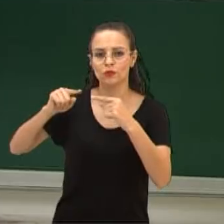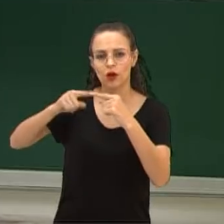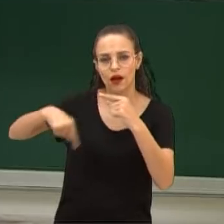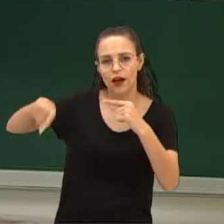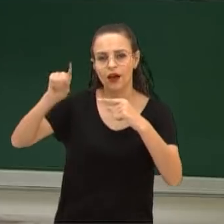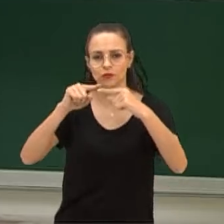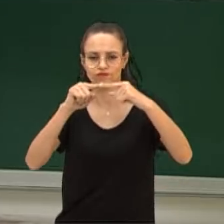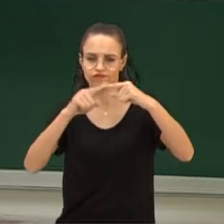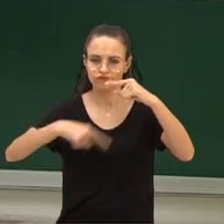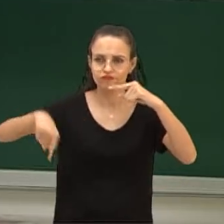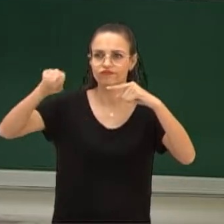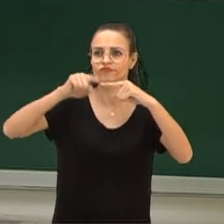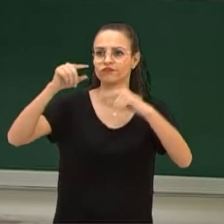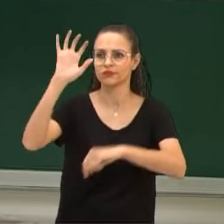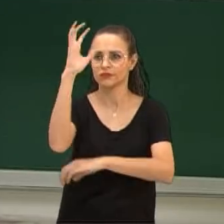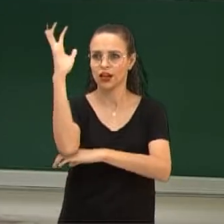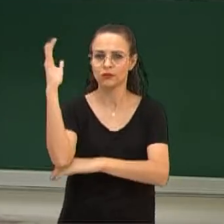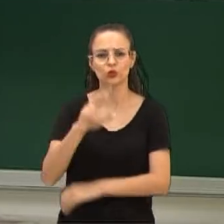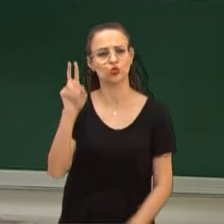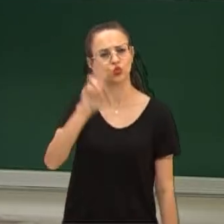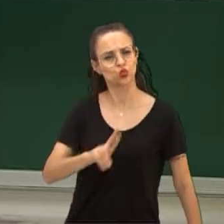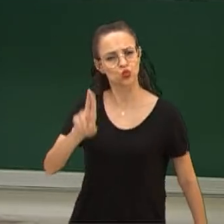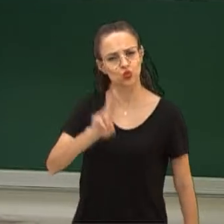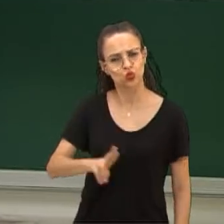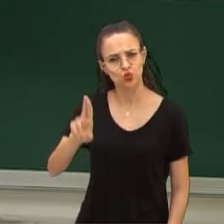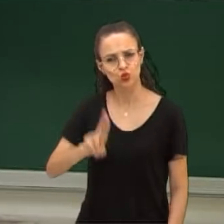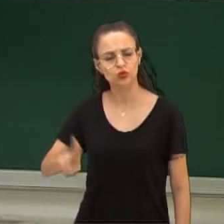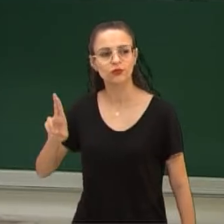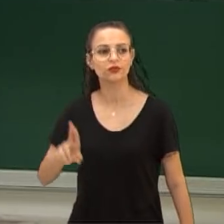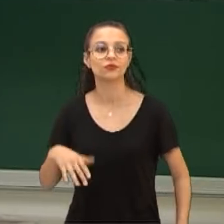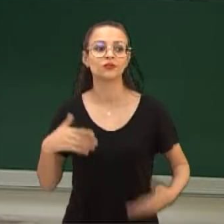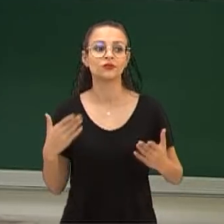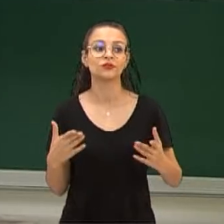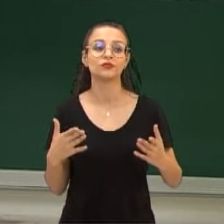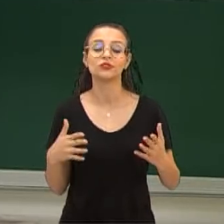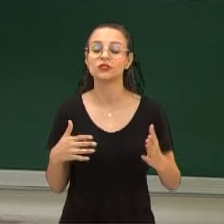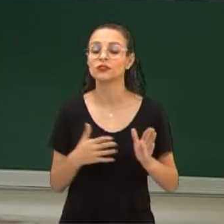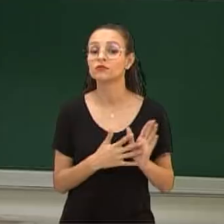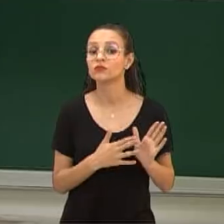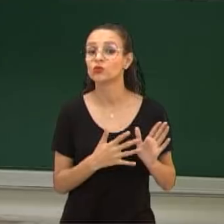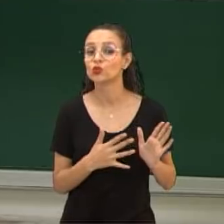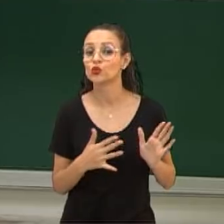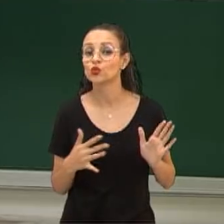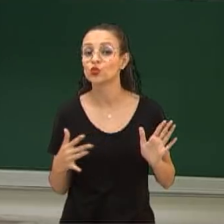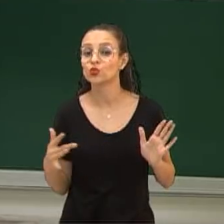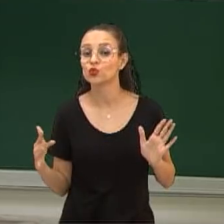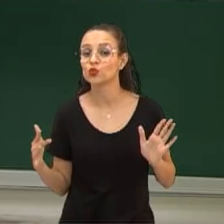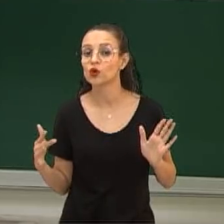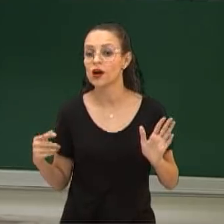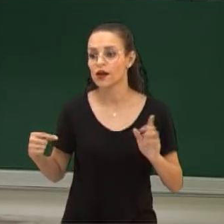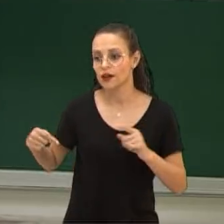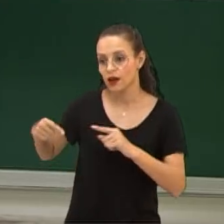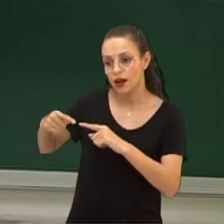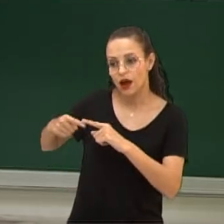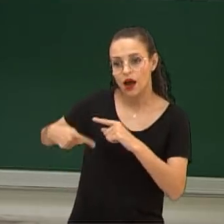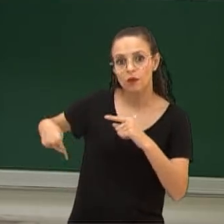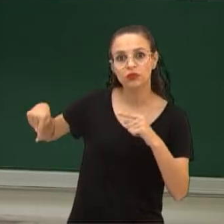numa árvore, ele foi usando aquela cauda, e aquela cauda foi ao longo do tempo se desenvolvendo,